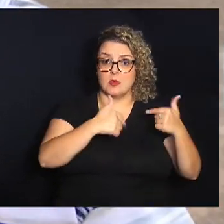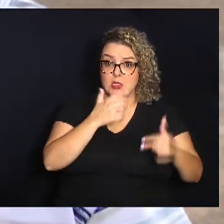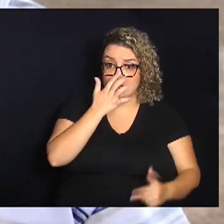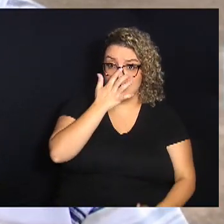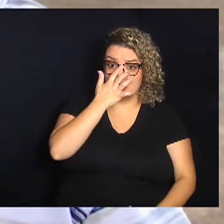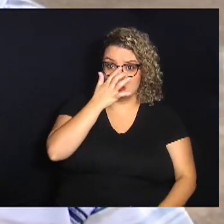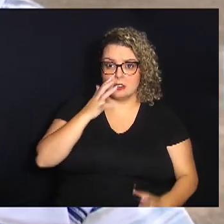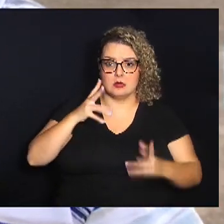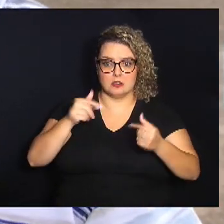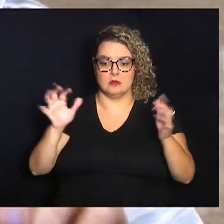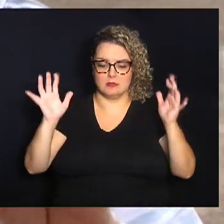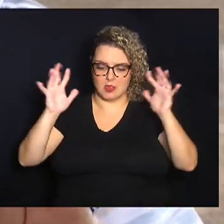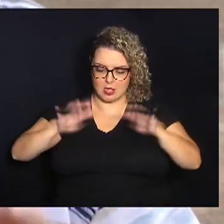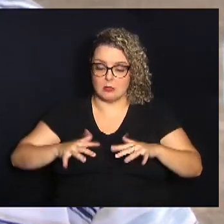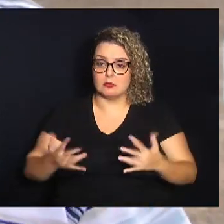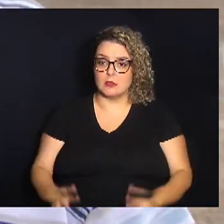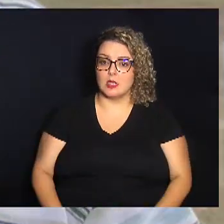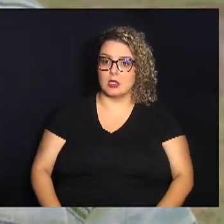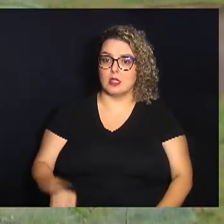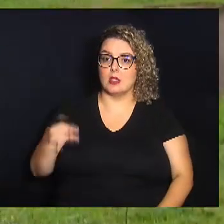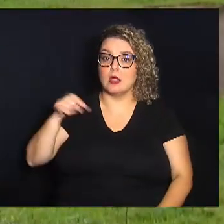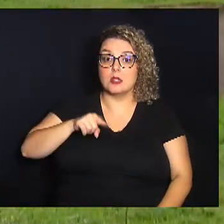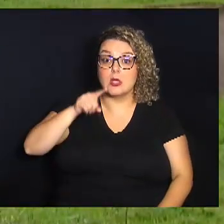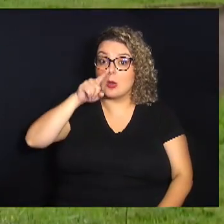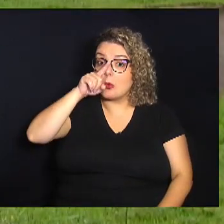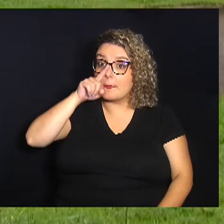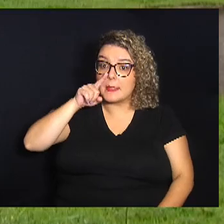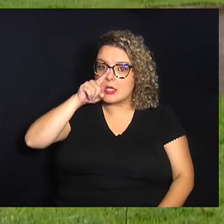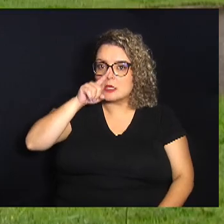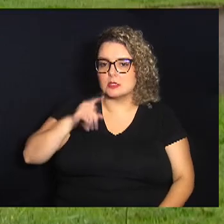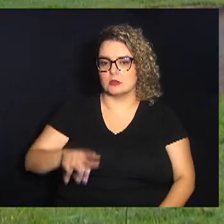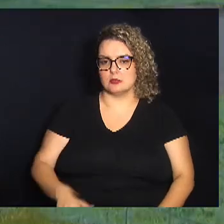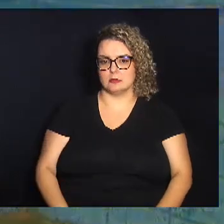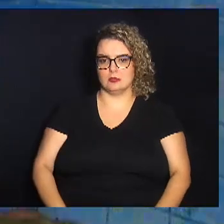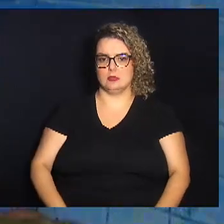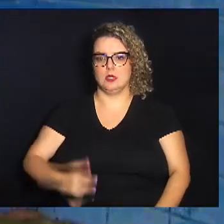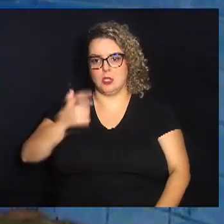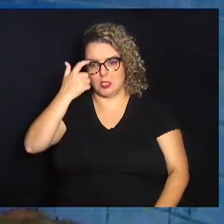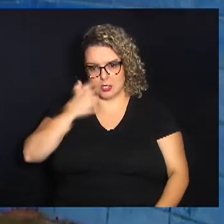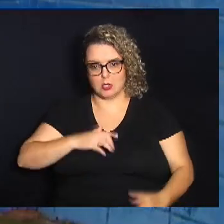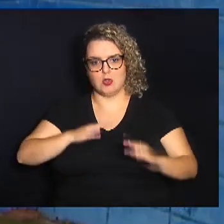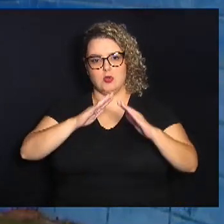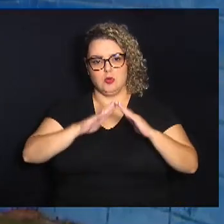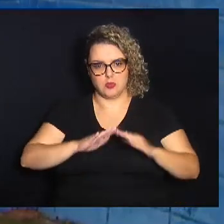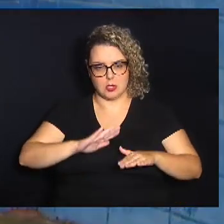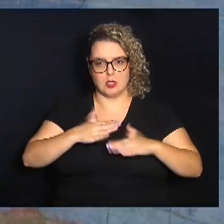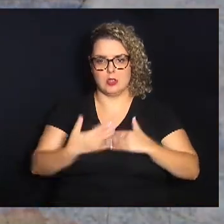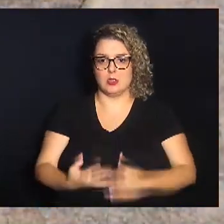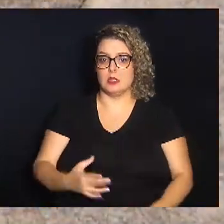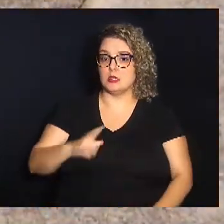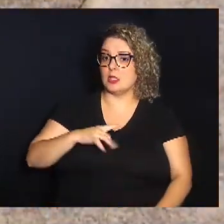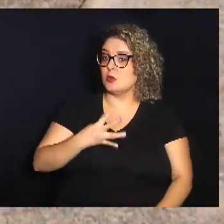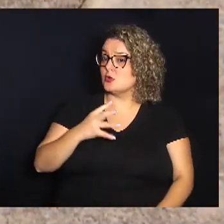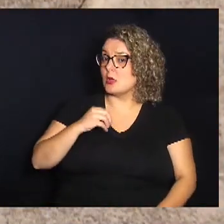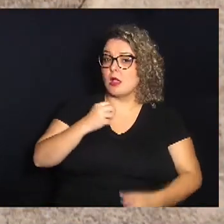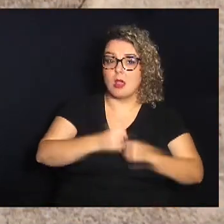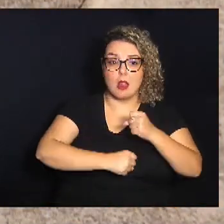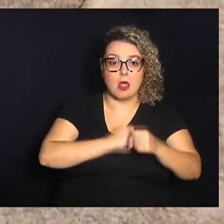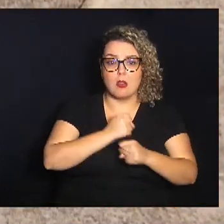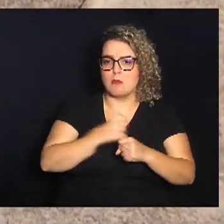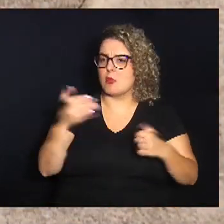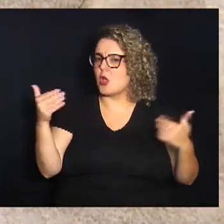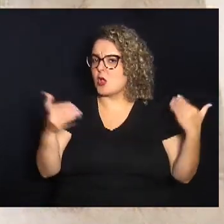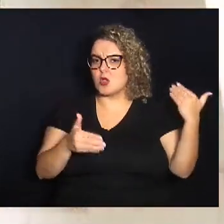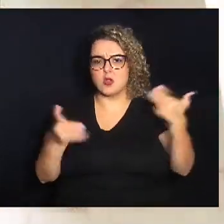eles vêm todos para aqui. Isso é um perigo. Eu sou habitante do bairro, tenho uns 40 anos, participo